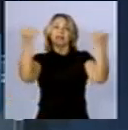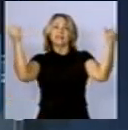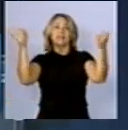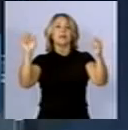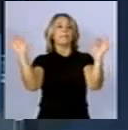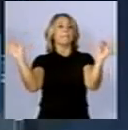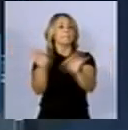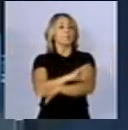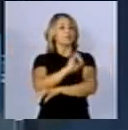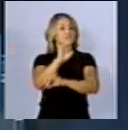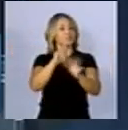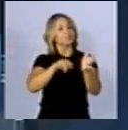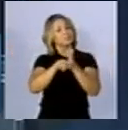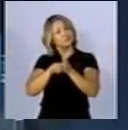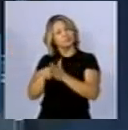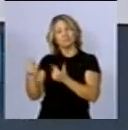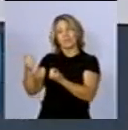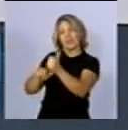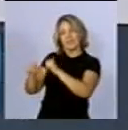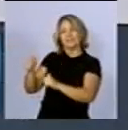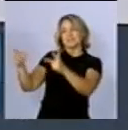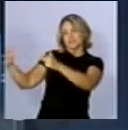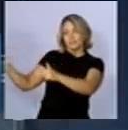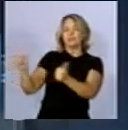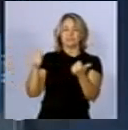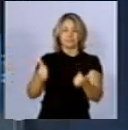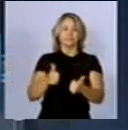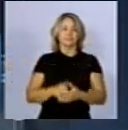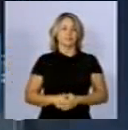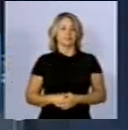sentido analisar assim. É claro. OK. Obrigado, senor. Pres.